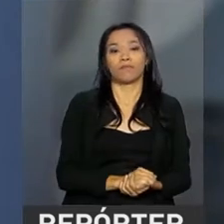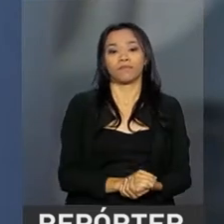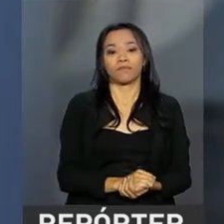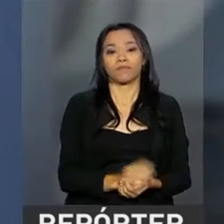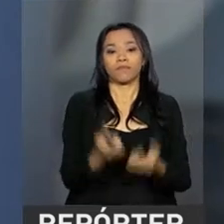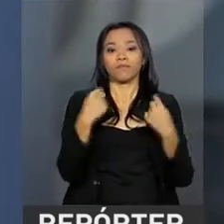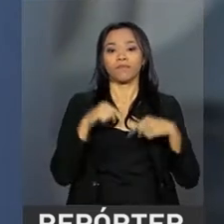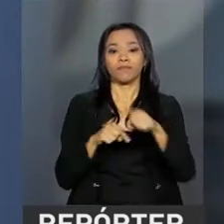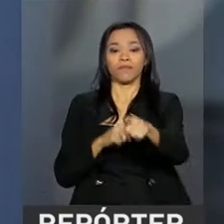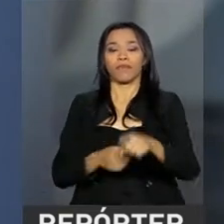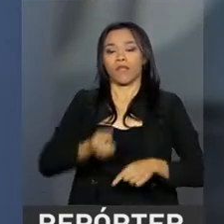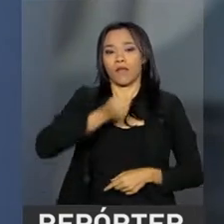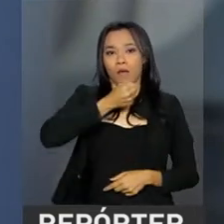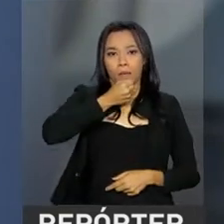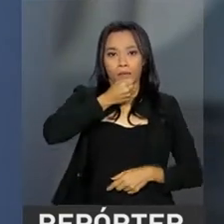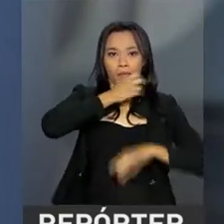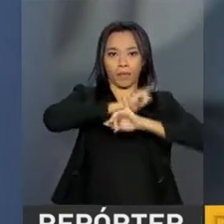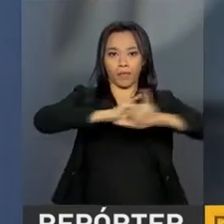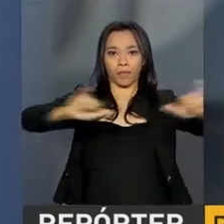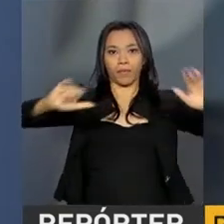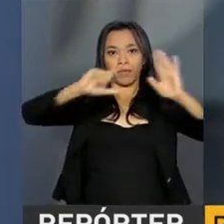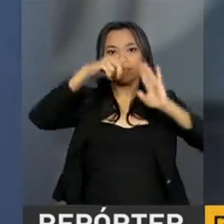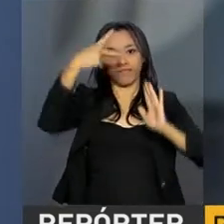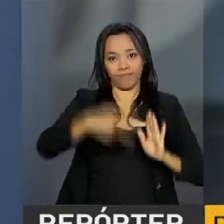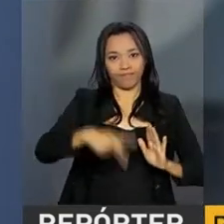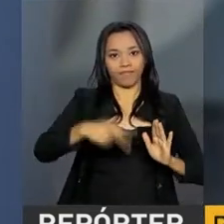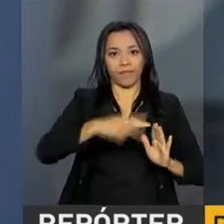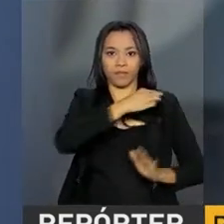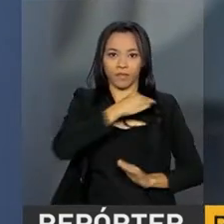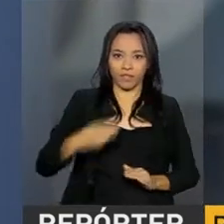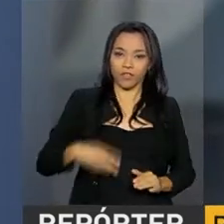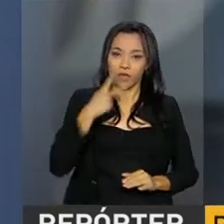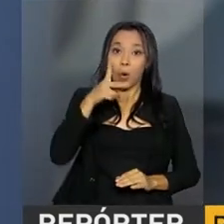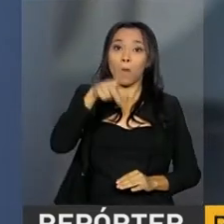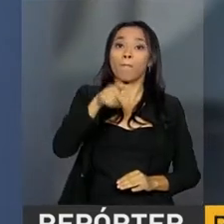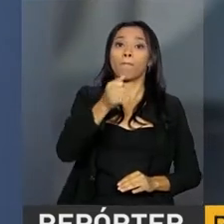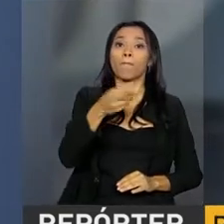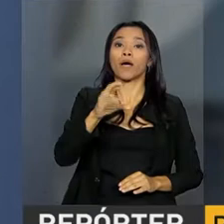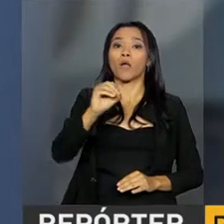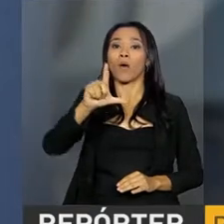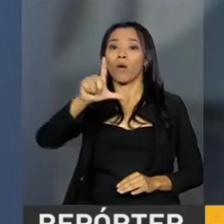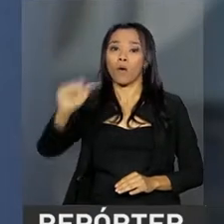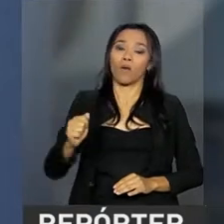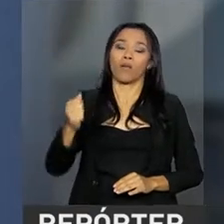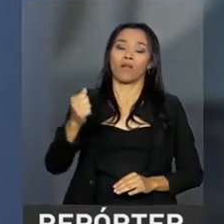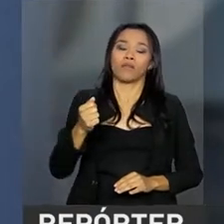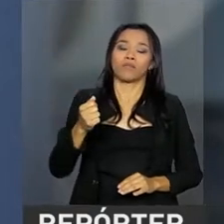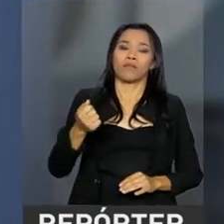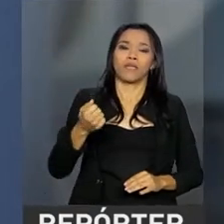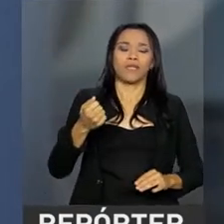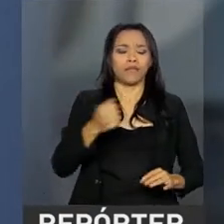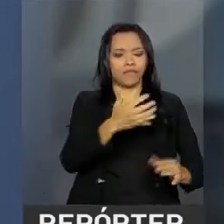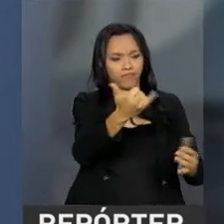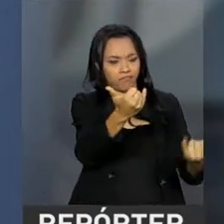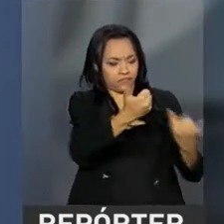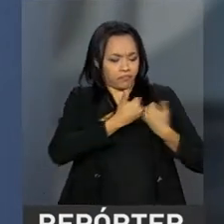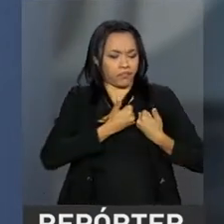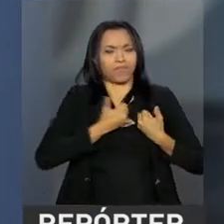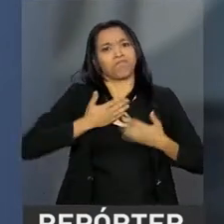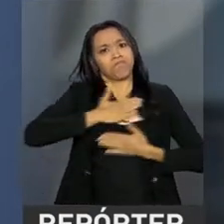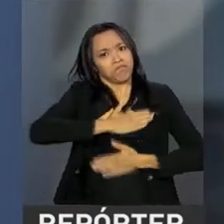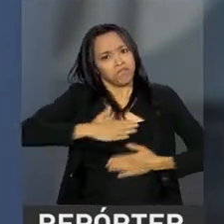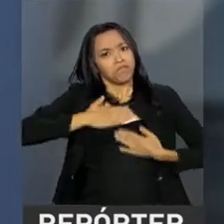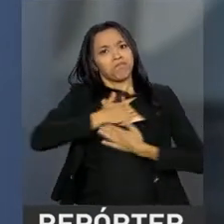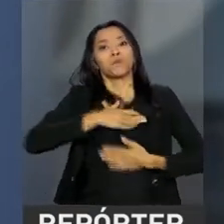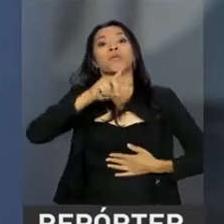o porta voz da presidência da república alexandre parou afirmou que o presidente michel temer recebeu com satisfação a decisão do banco